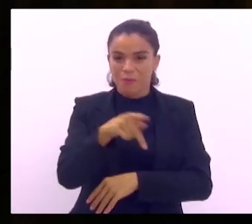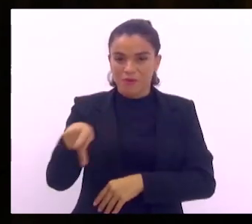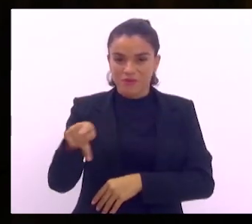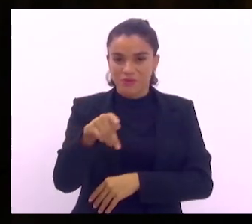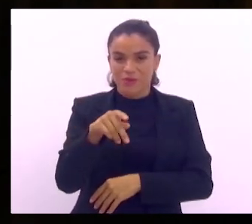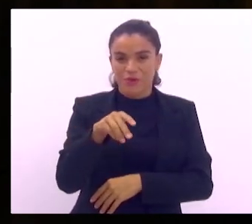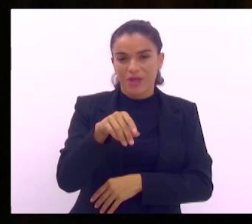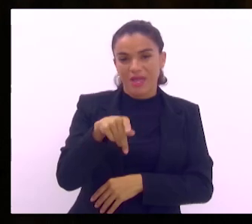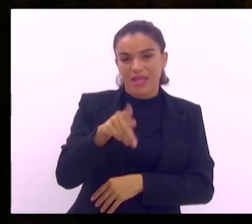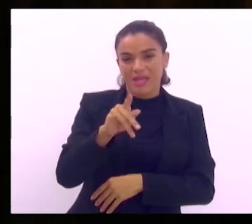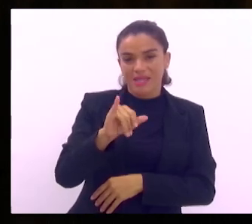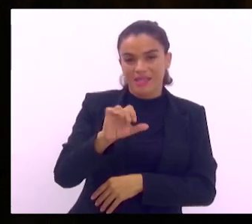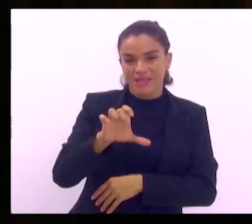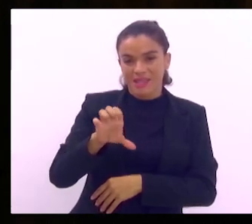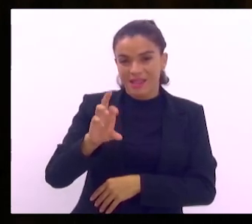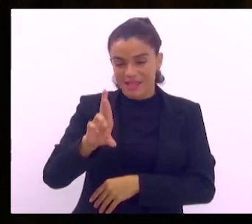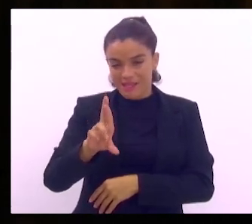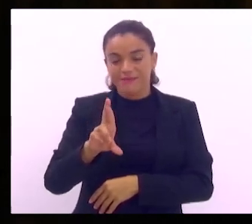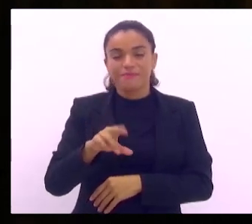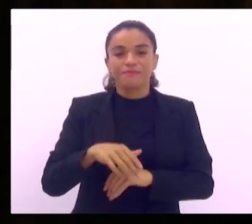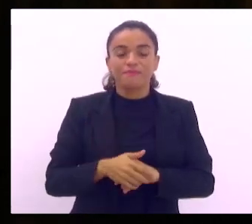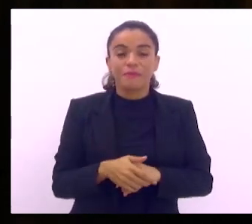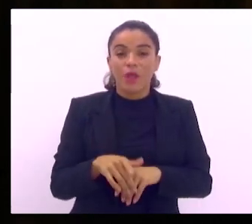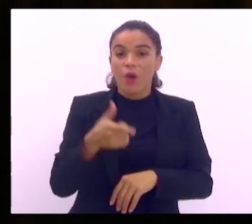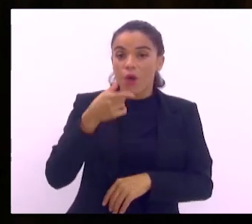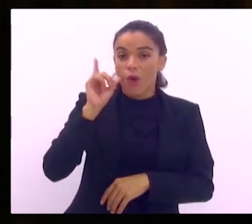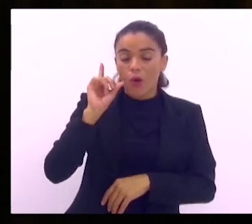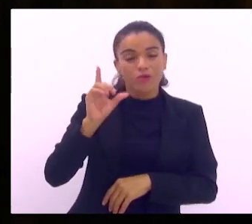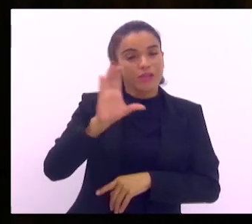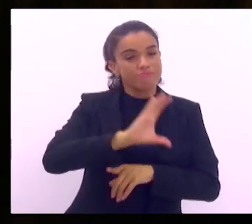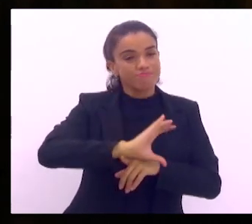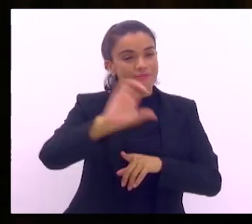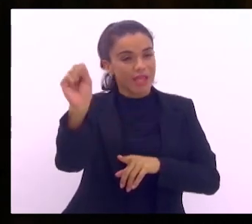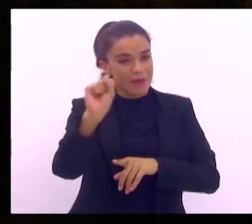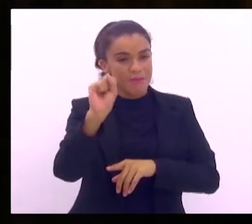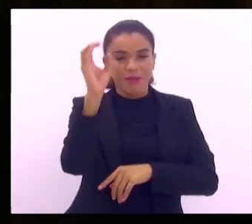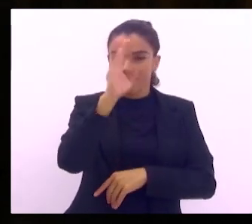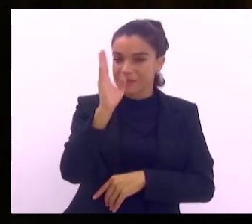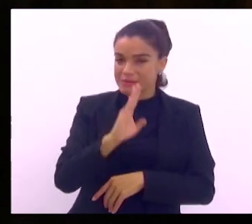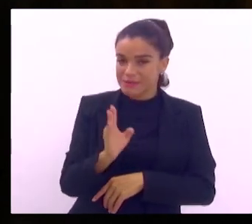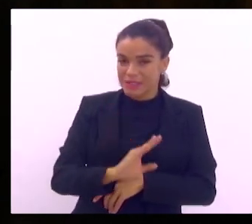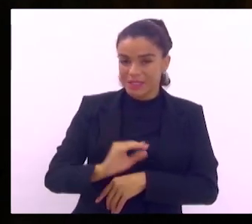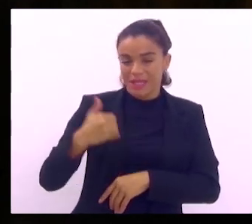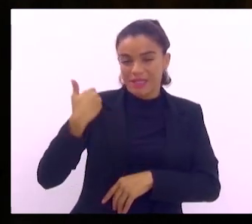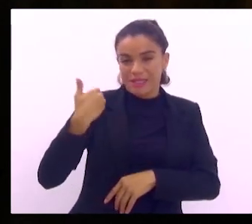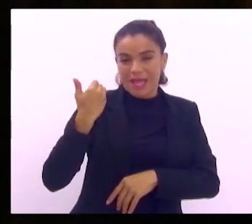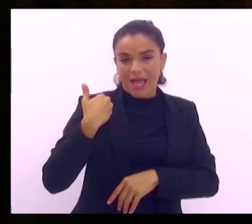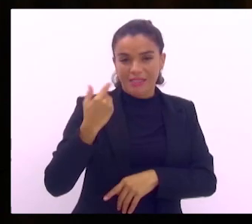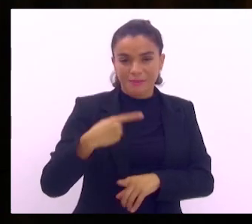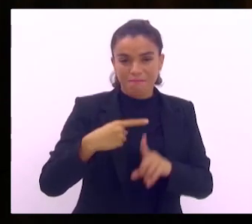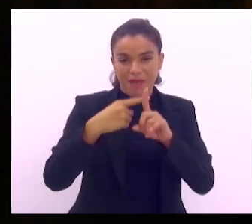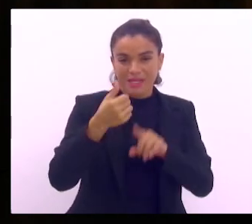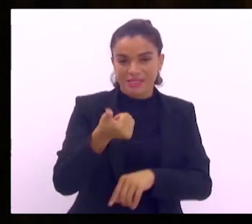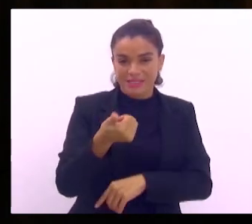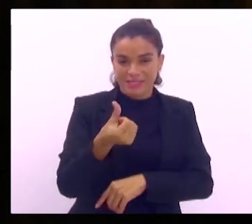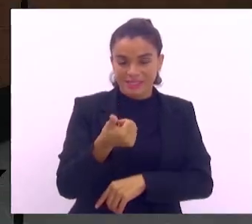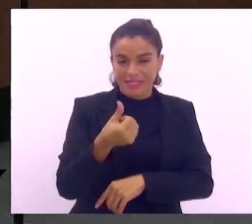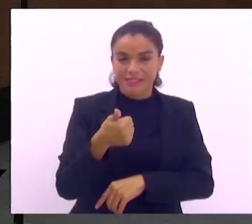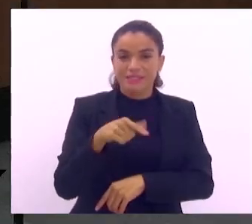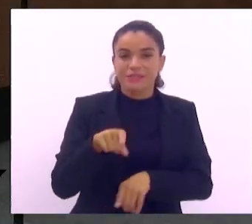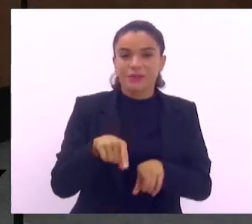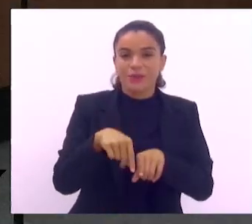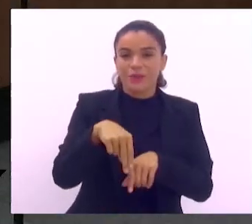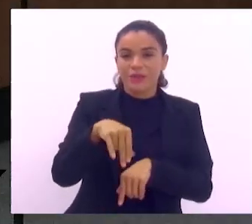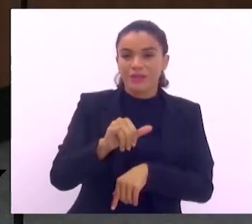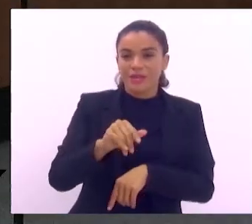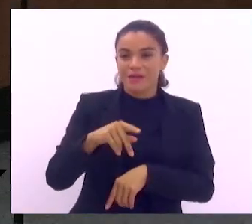Ilen, né? Então, Macaé sagrou-se ontem campeã brasileira Sub-16 no naipe feminino,